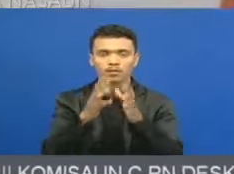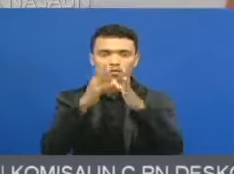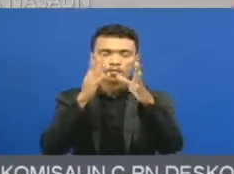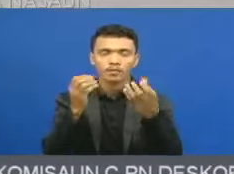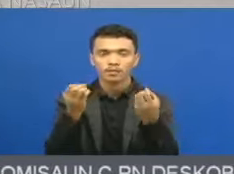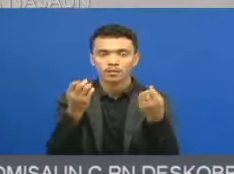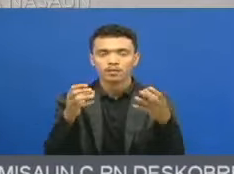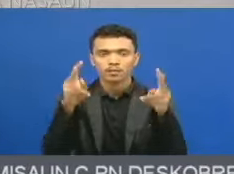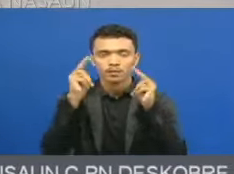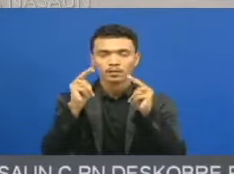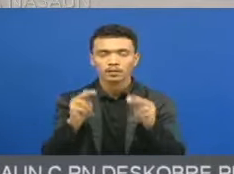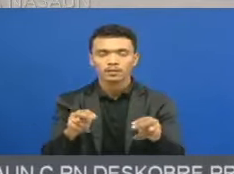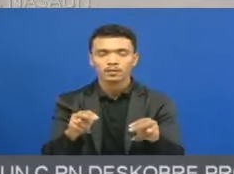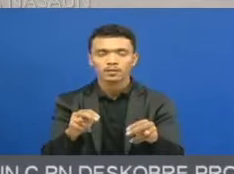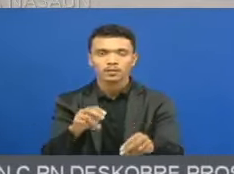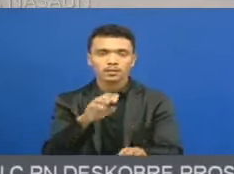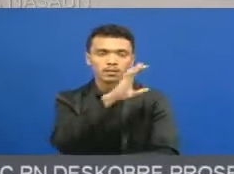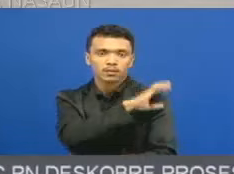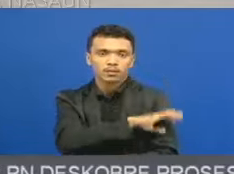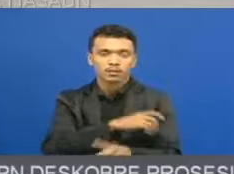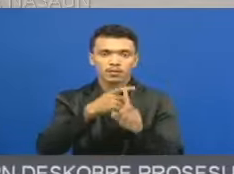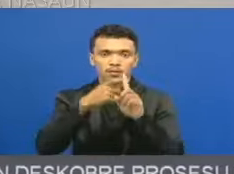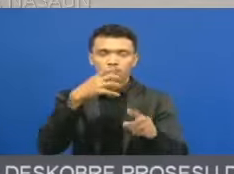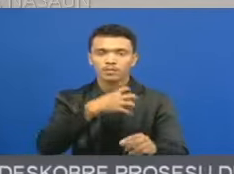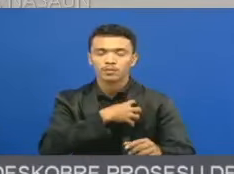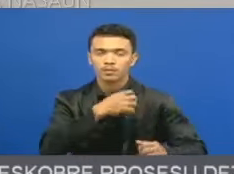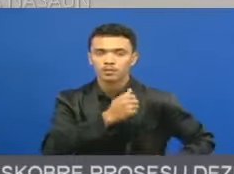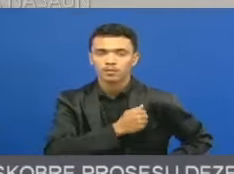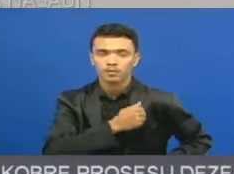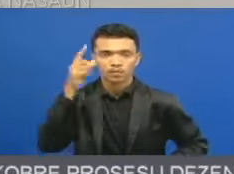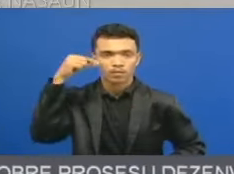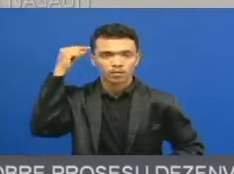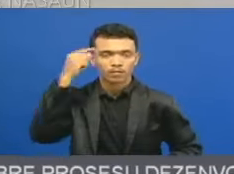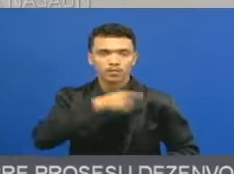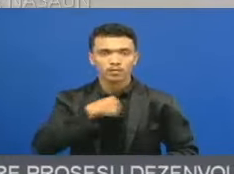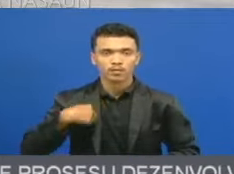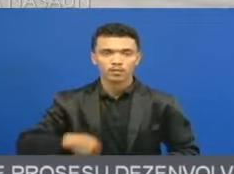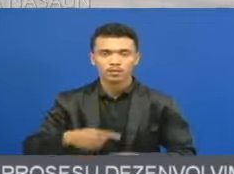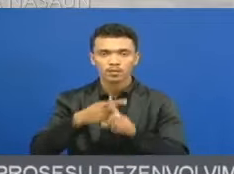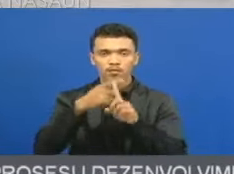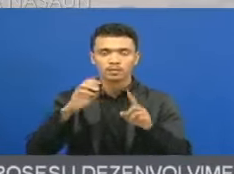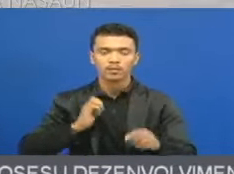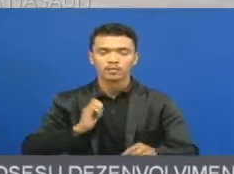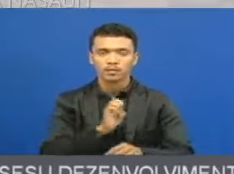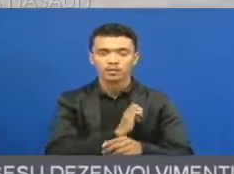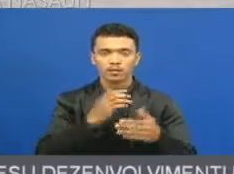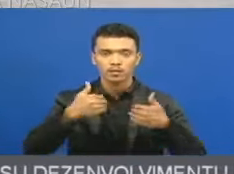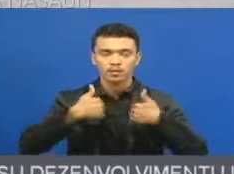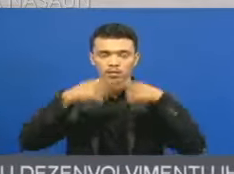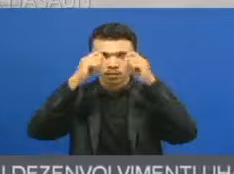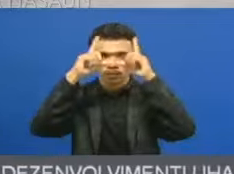precisa segurança russi batadores polícia militar. Antes ne governo sina, li russi ne embaixada e Timor-Leste apoio